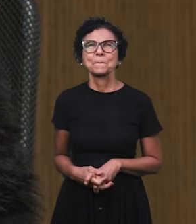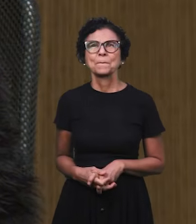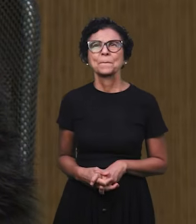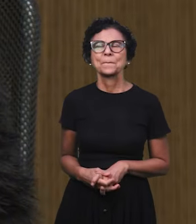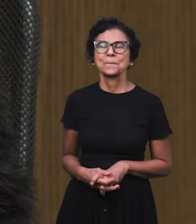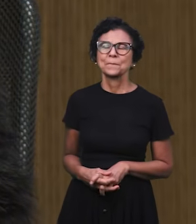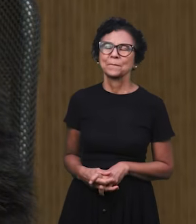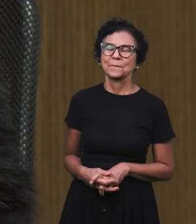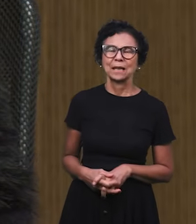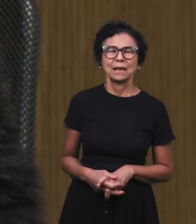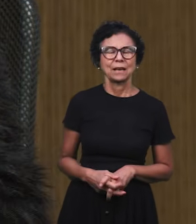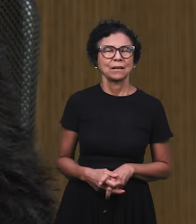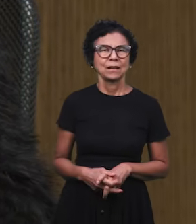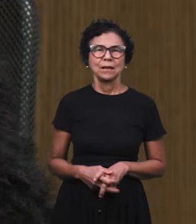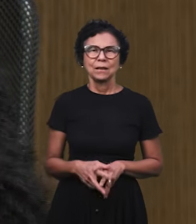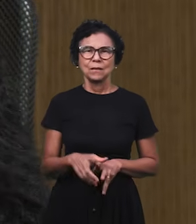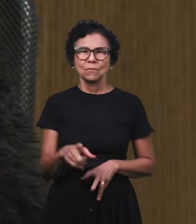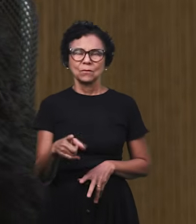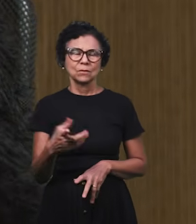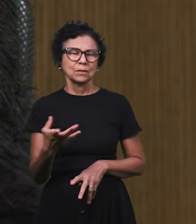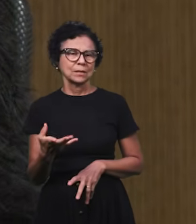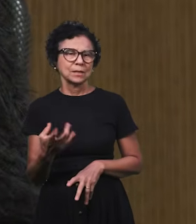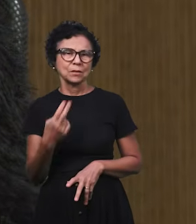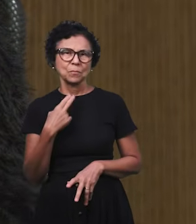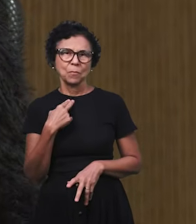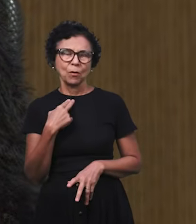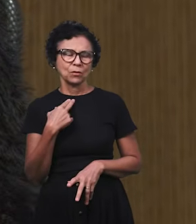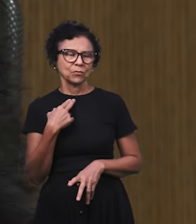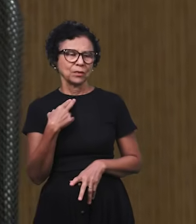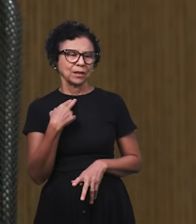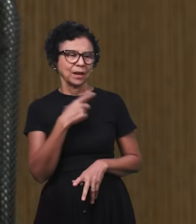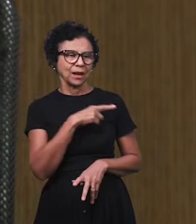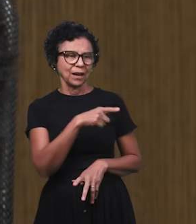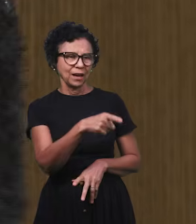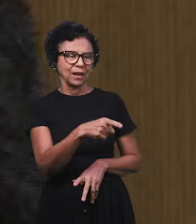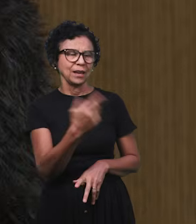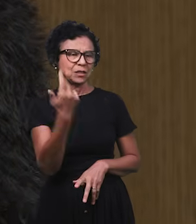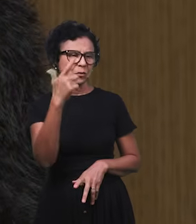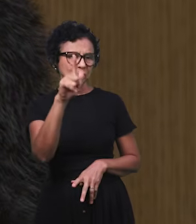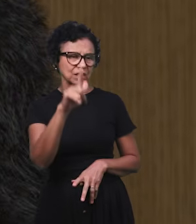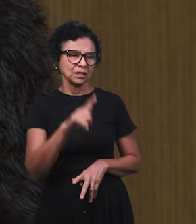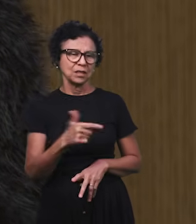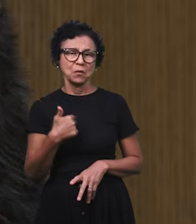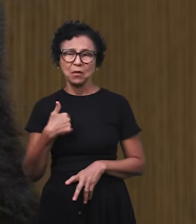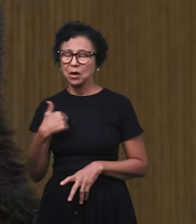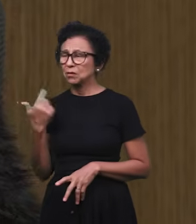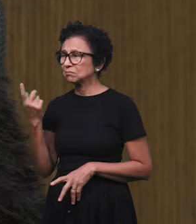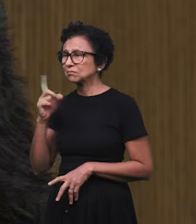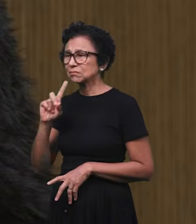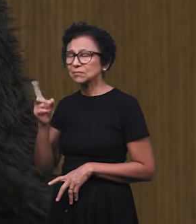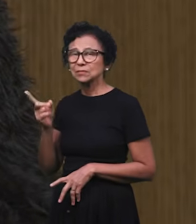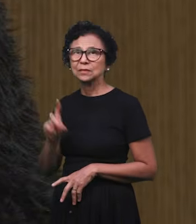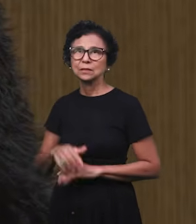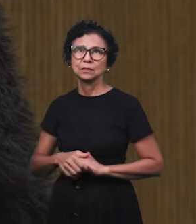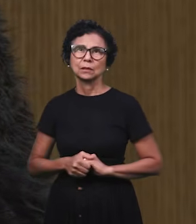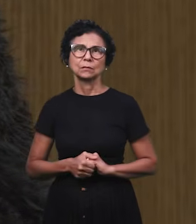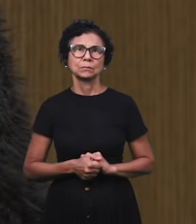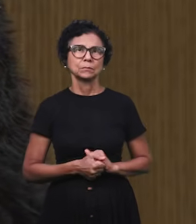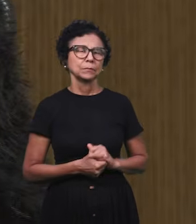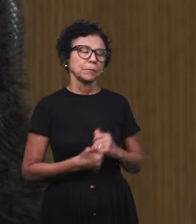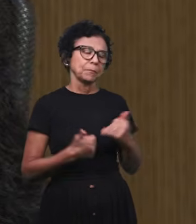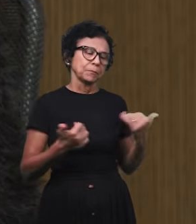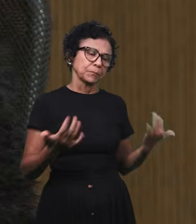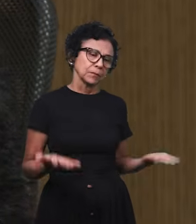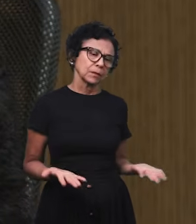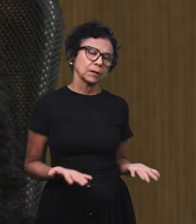às vezes ele estudou muito, mas não conseguiu, às vezes foi um nervosismo, assim como foi a pergunta, né? Aconteceu ali uma